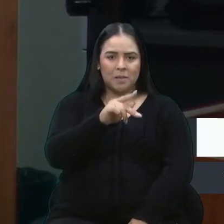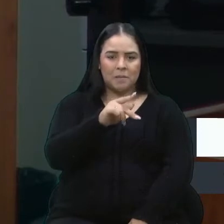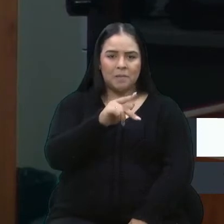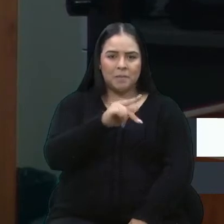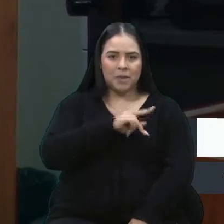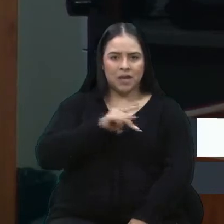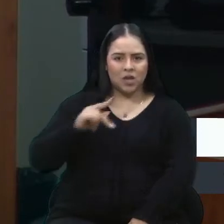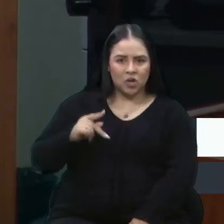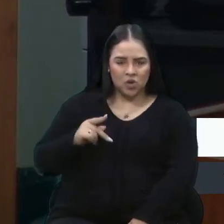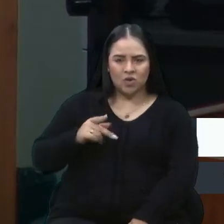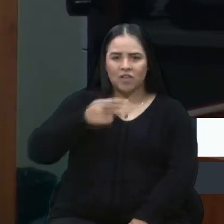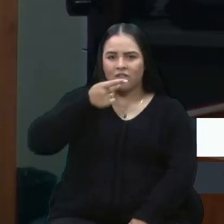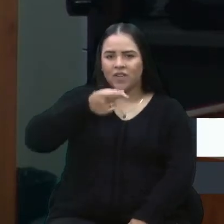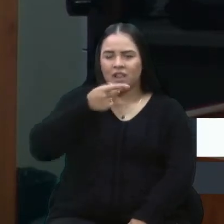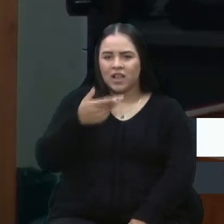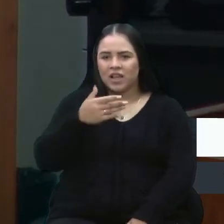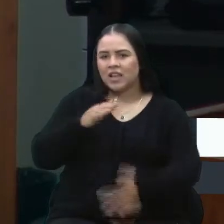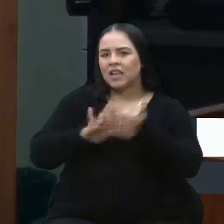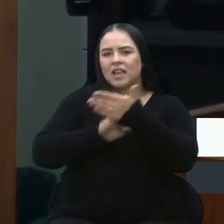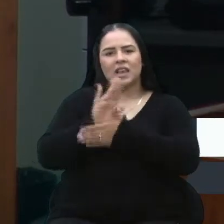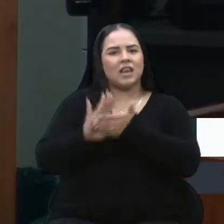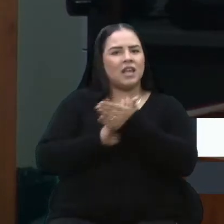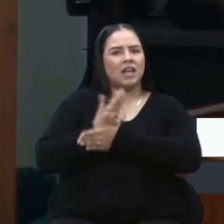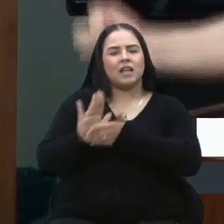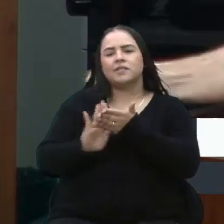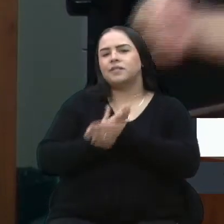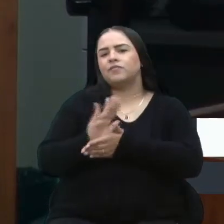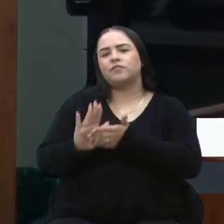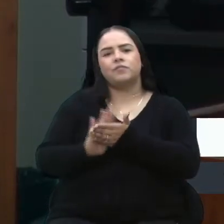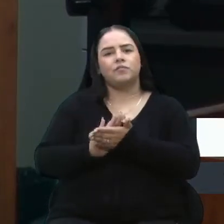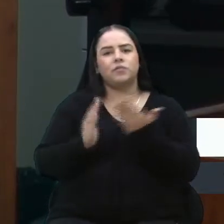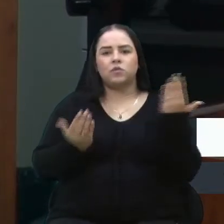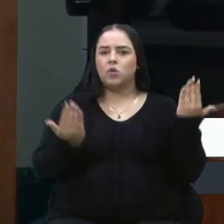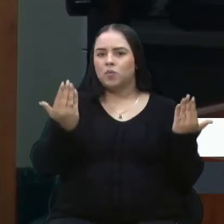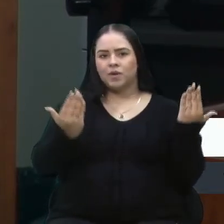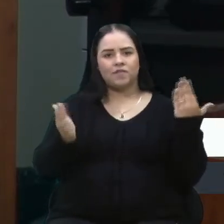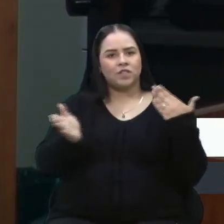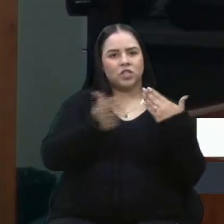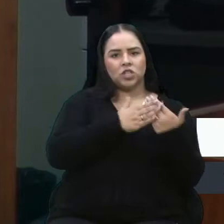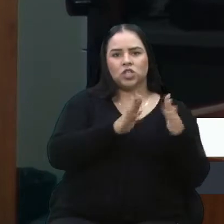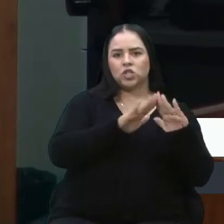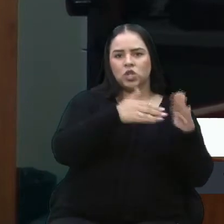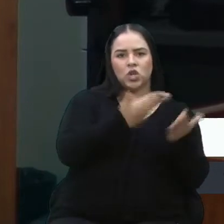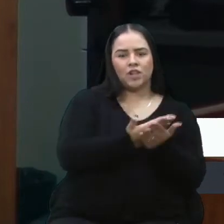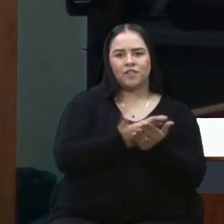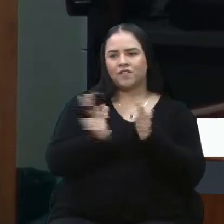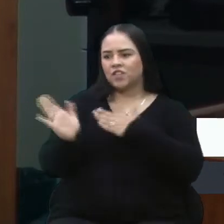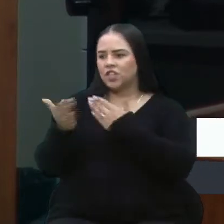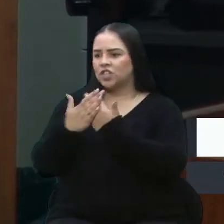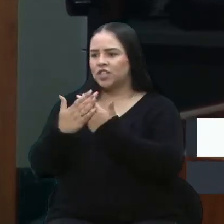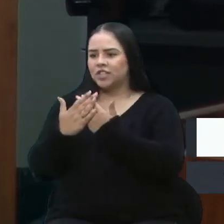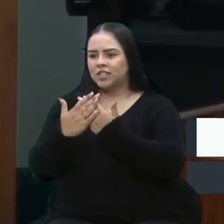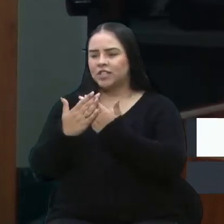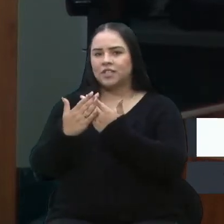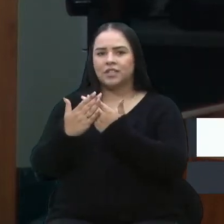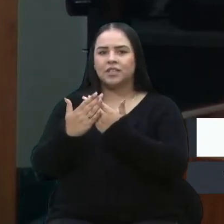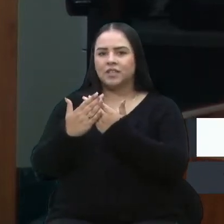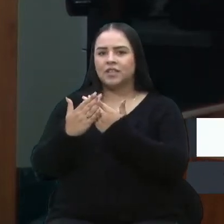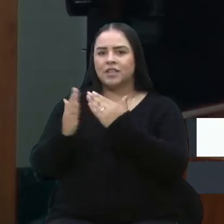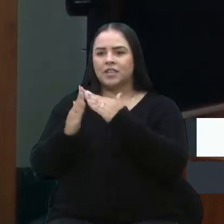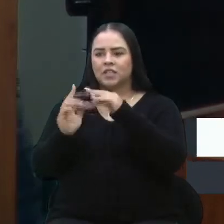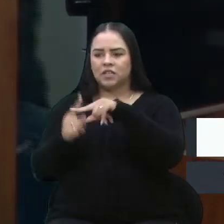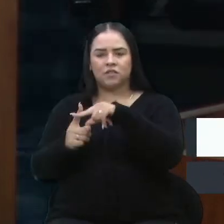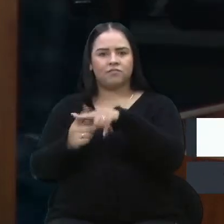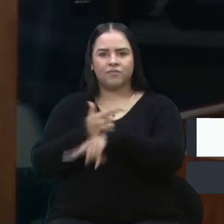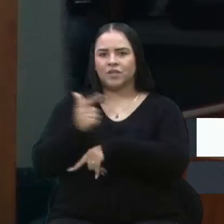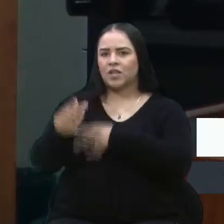que nada e se compara a fechar escolas e fechar igrejas é inominável que foi feito